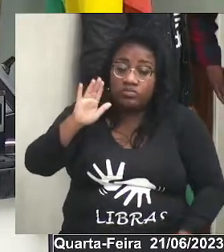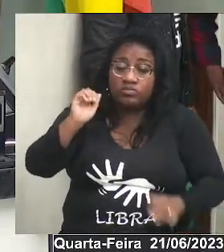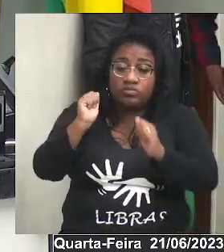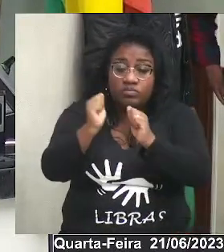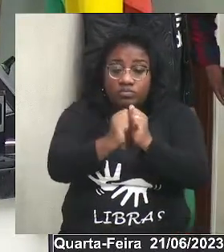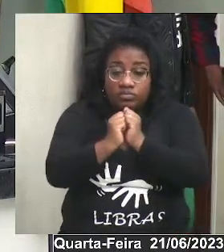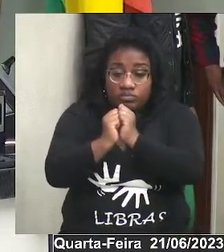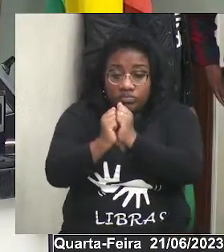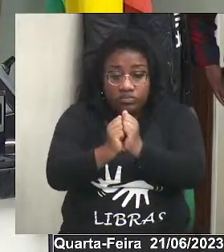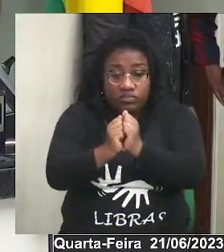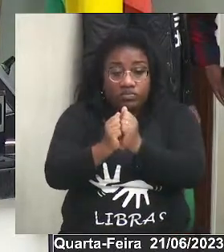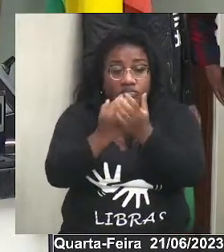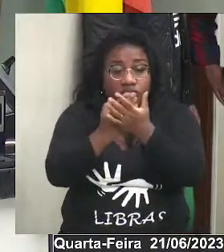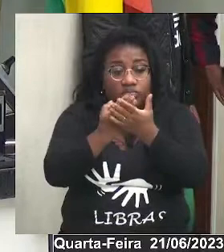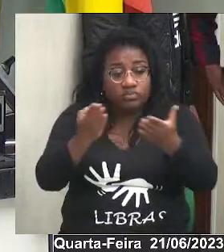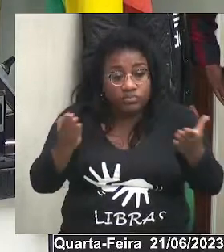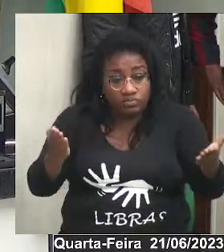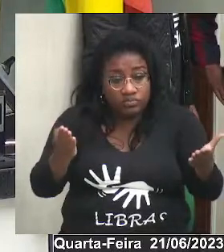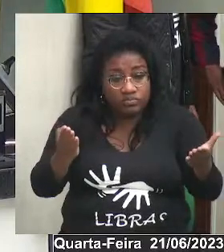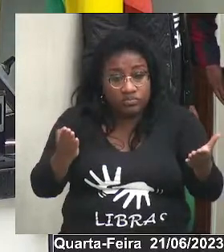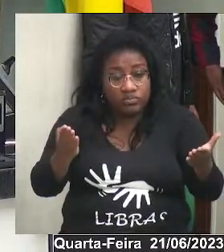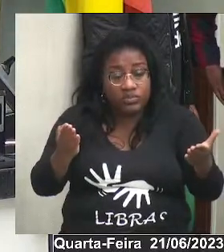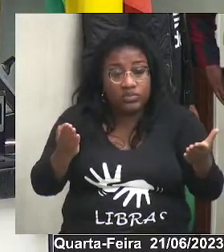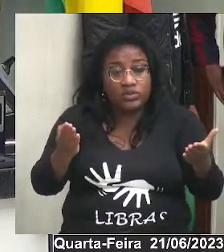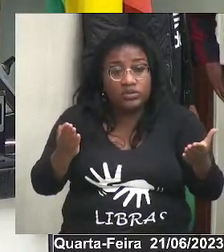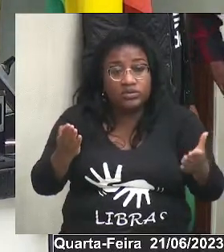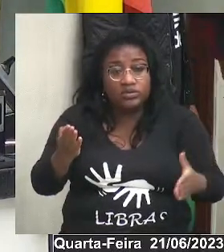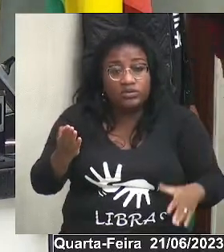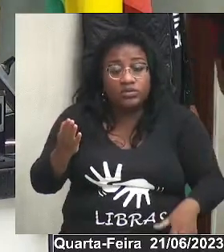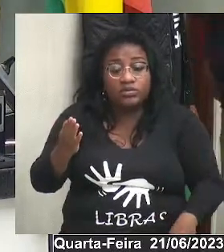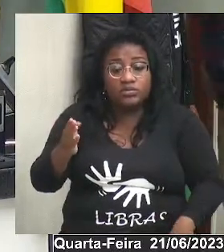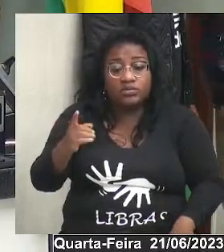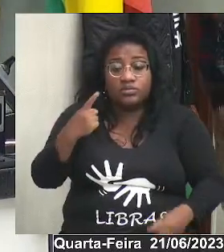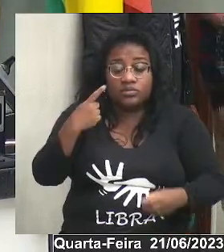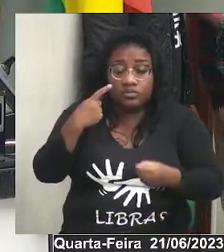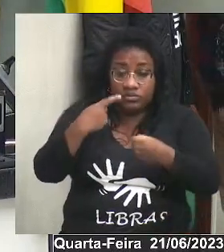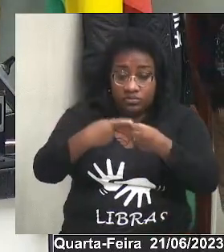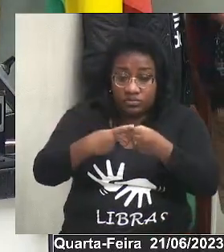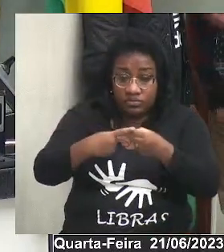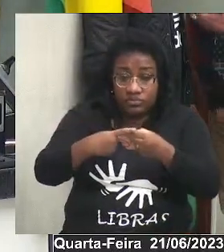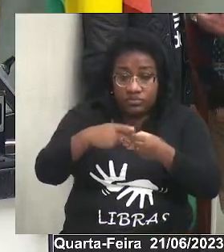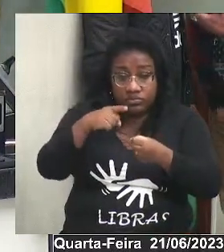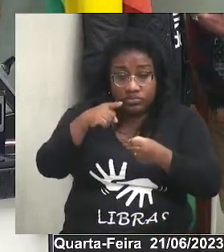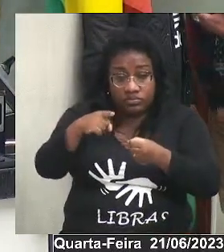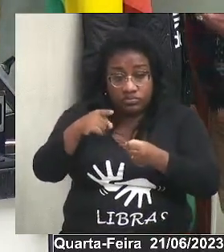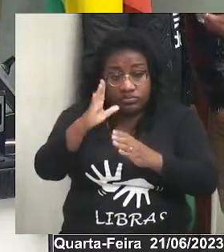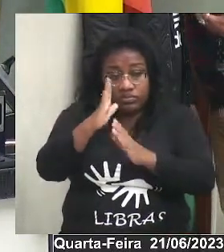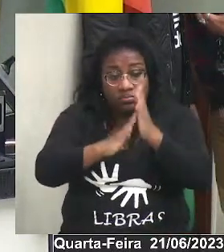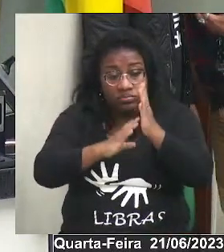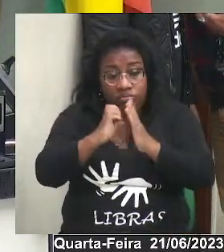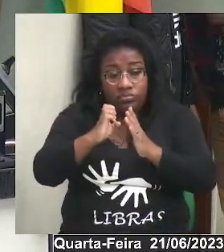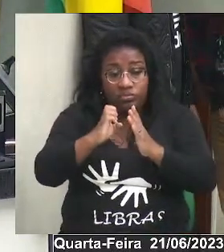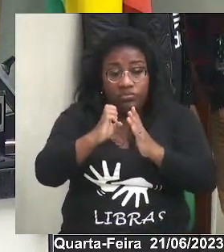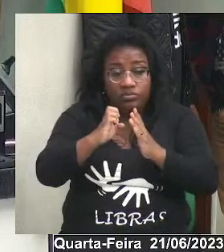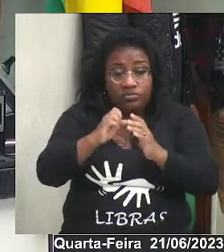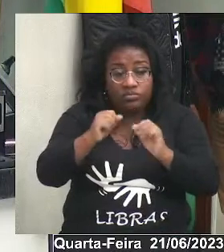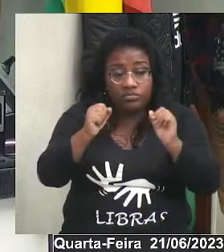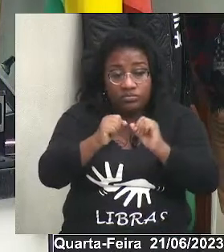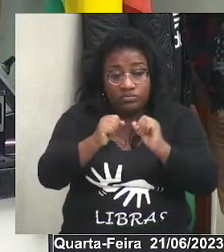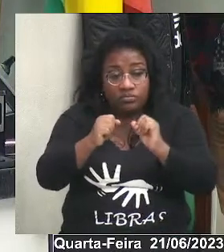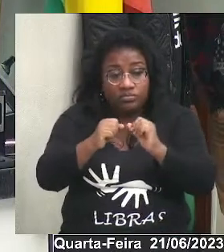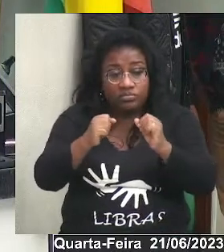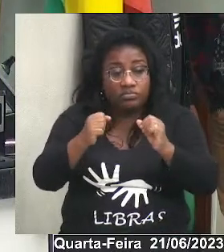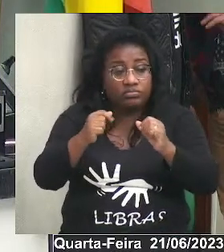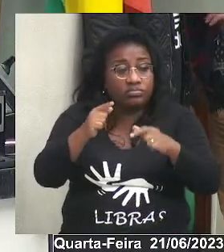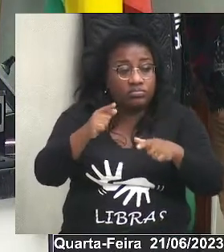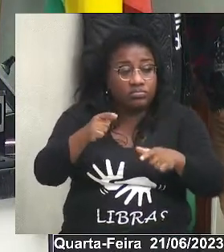estou ao lado de vocês, quem faz a história, e se hoje essa história tem uma cidade, começou com vocês. Eu não voto nada sem